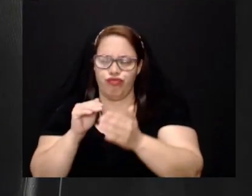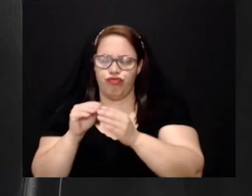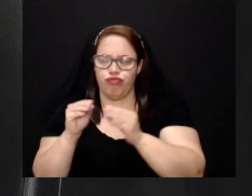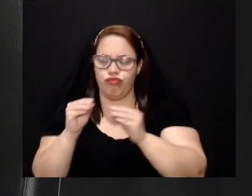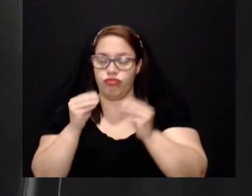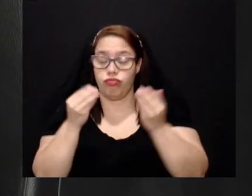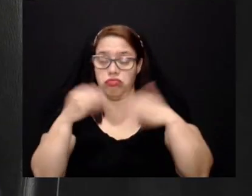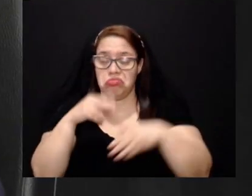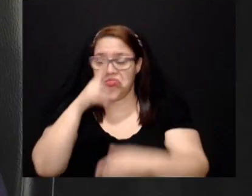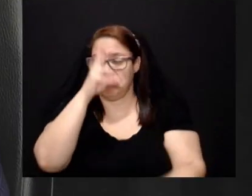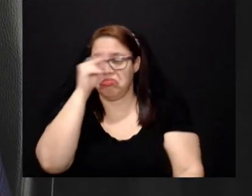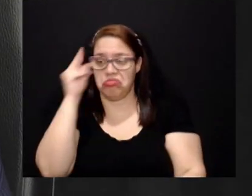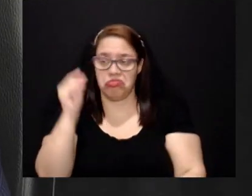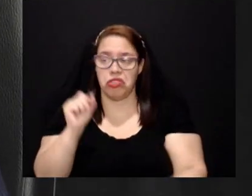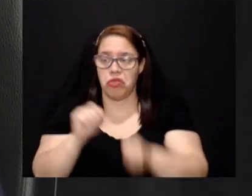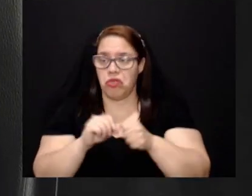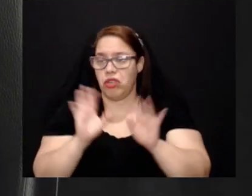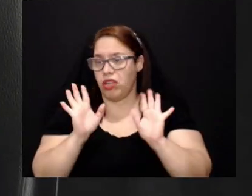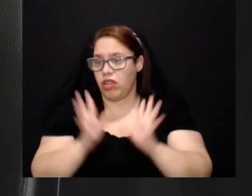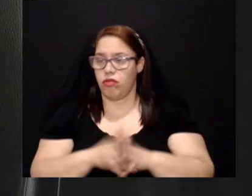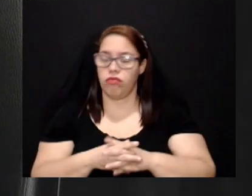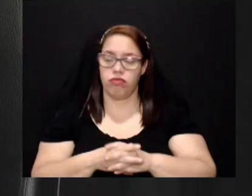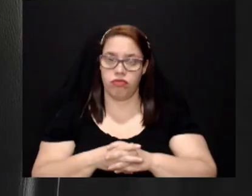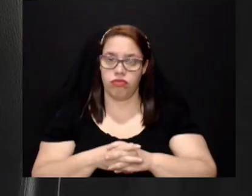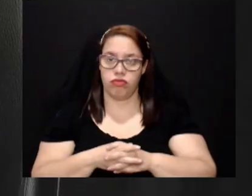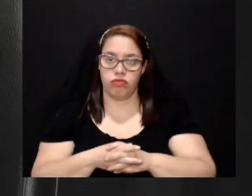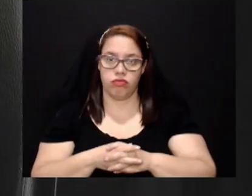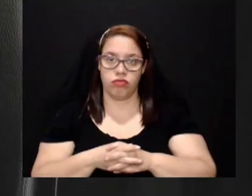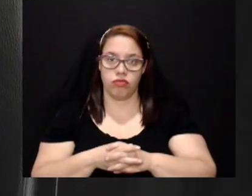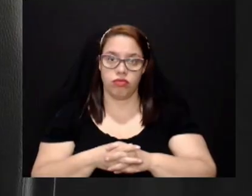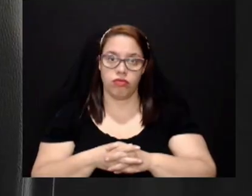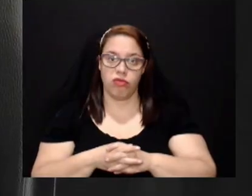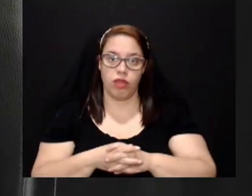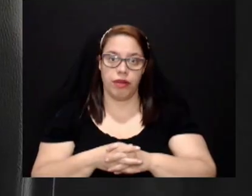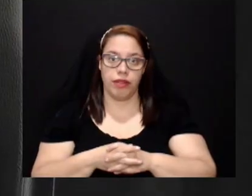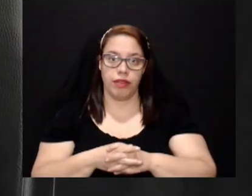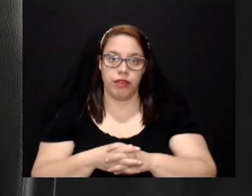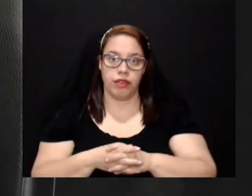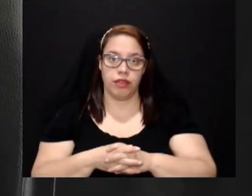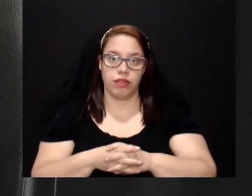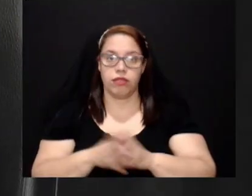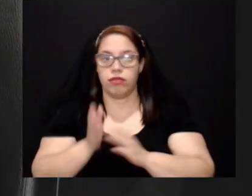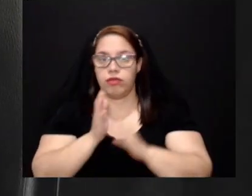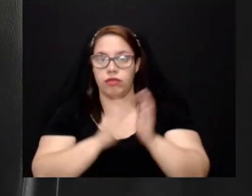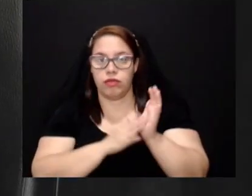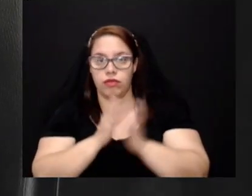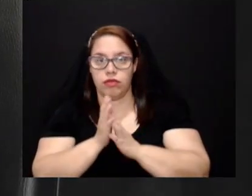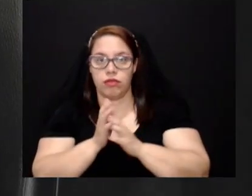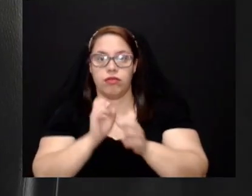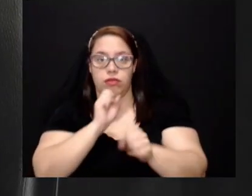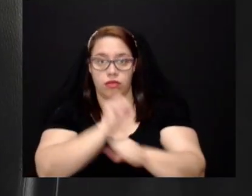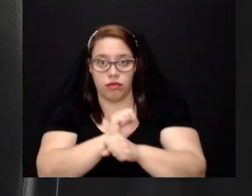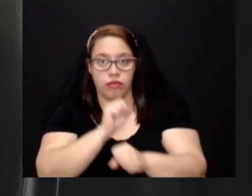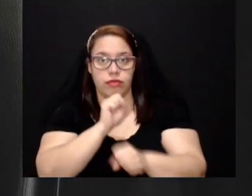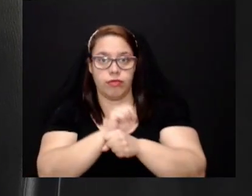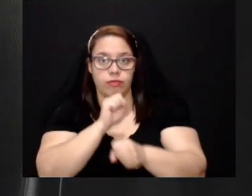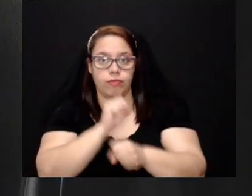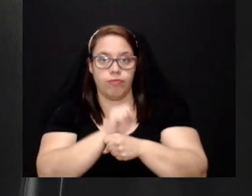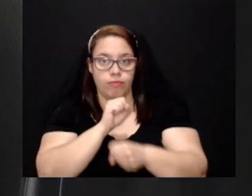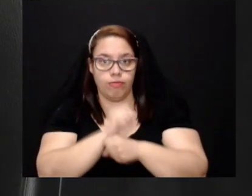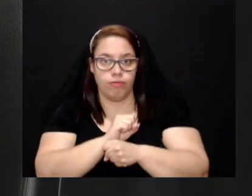vou fazer. E aí prestei esse concurso, fiquei aguardando e fui